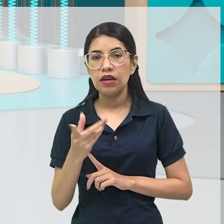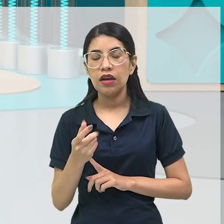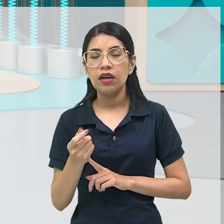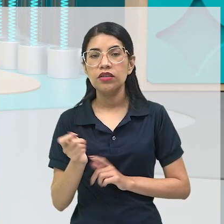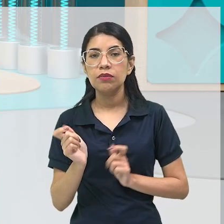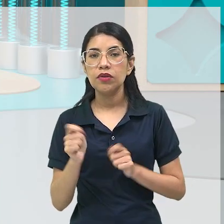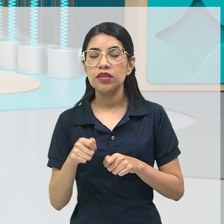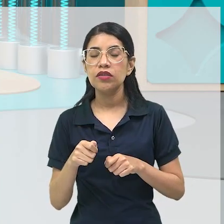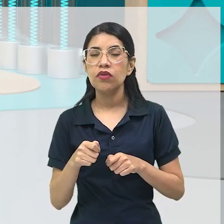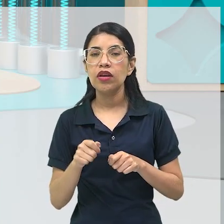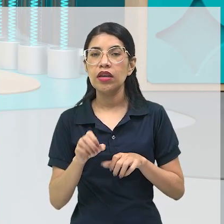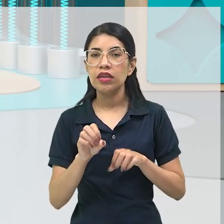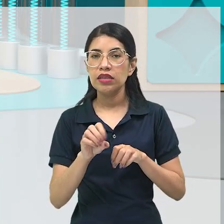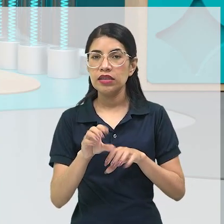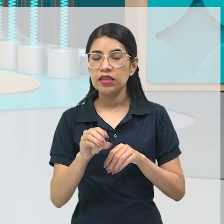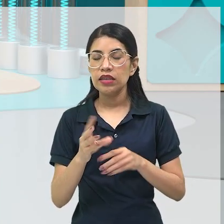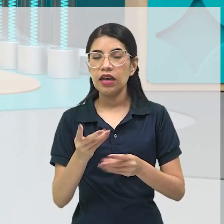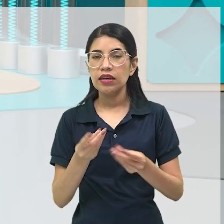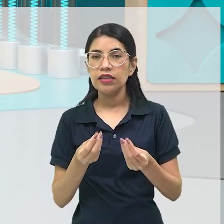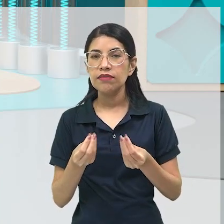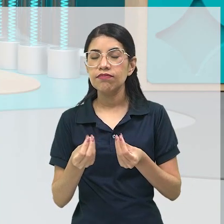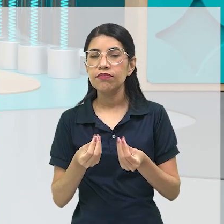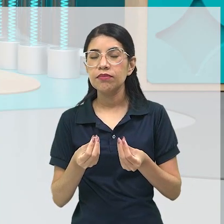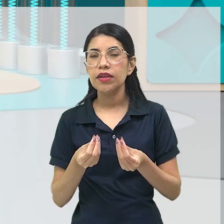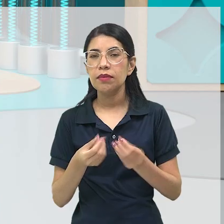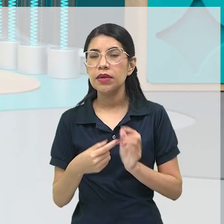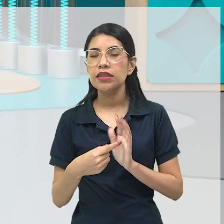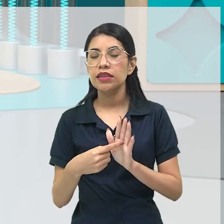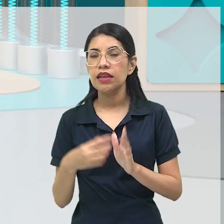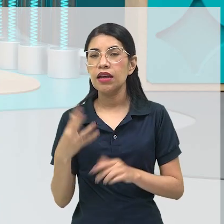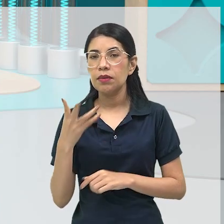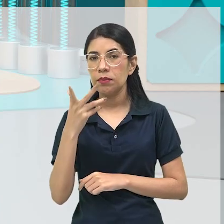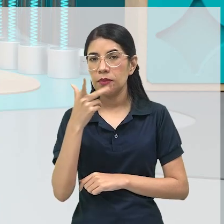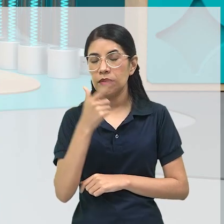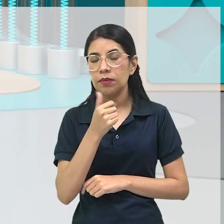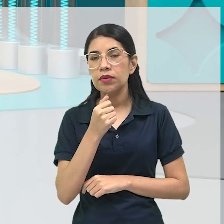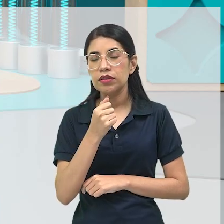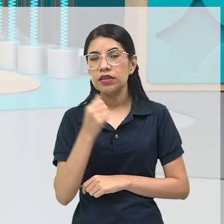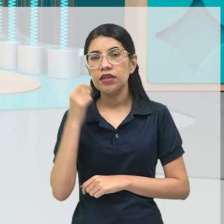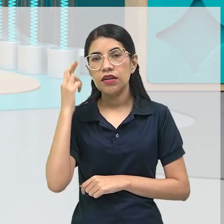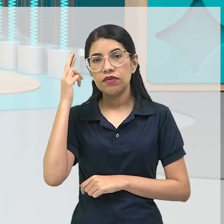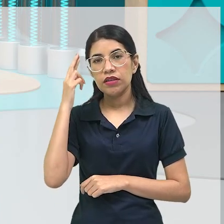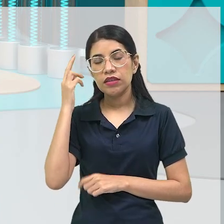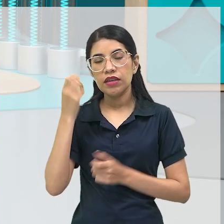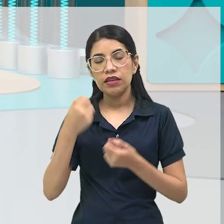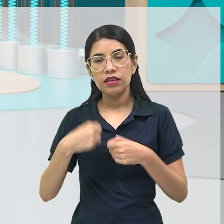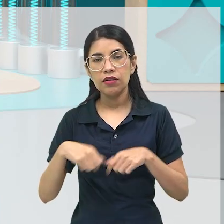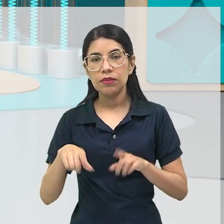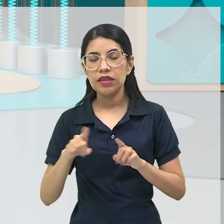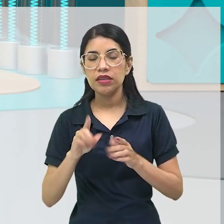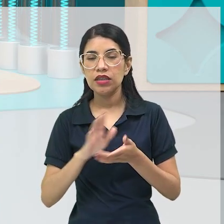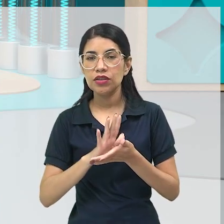conseguir sensibilizar, trazer o belo e a reflexão, sem precisar